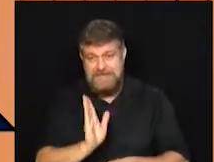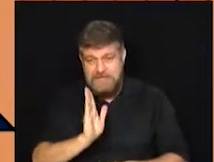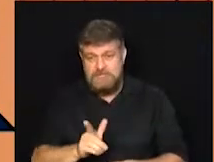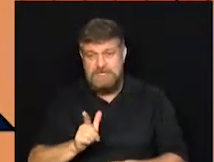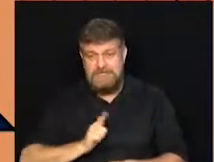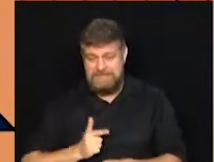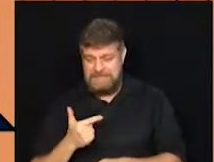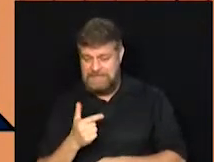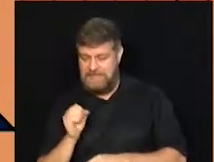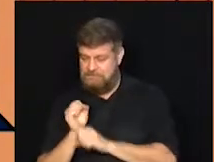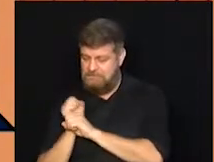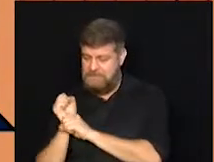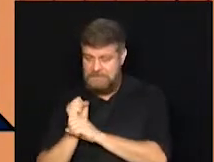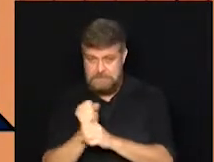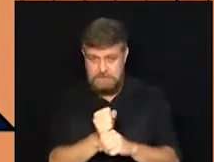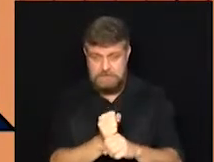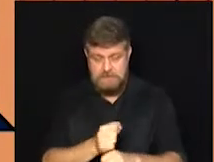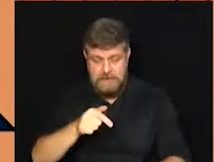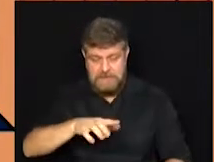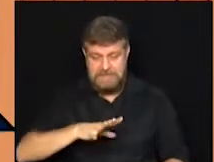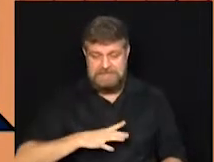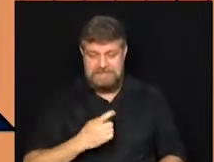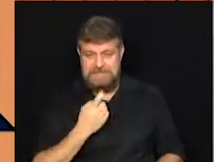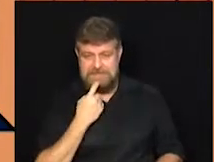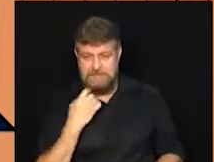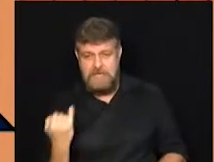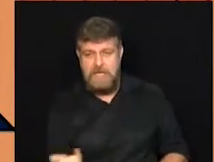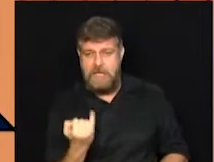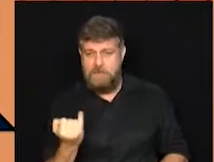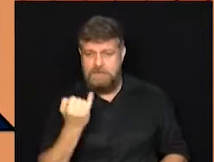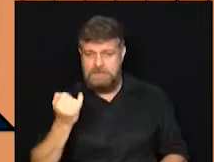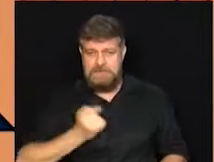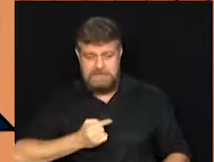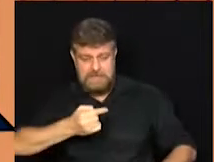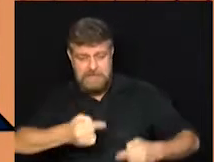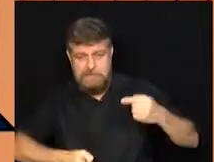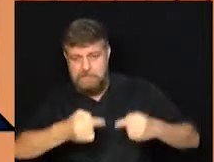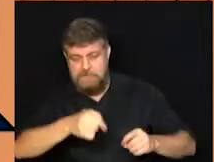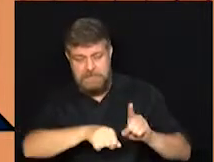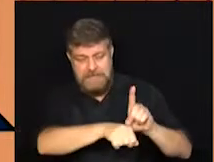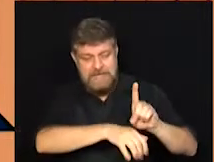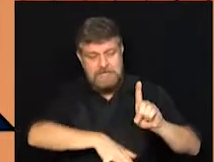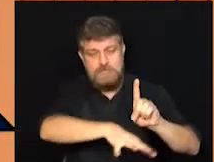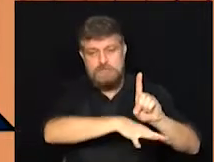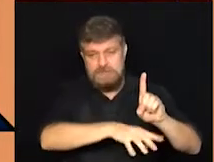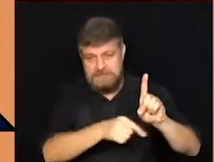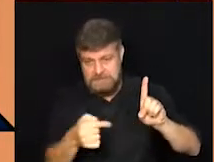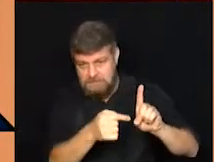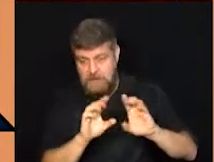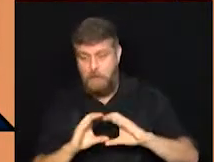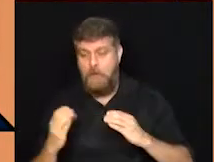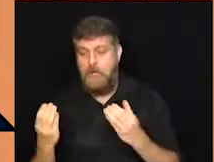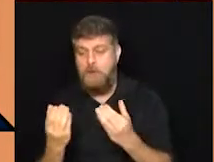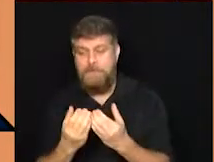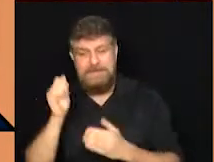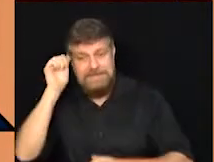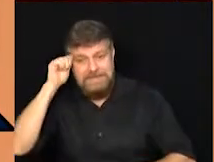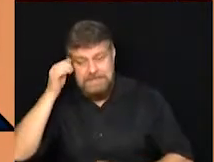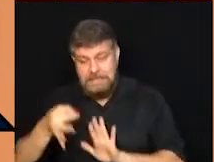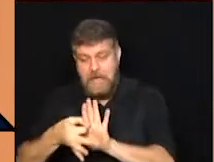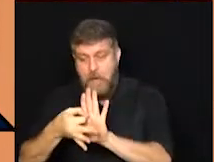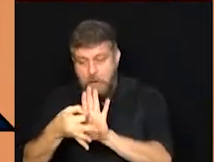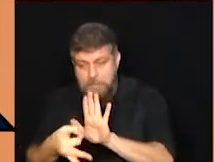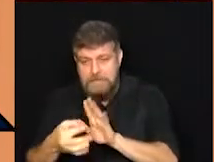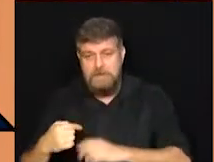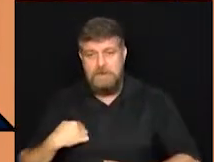para que a gente tenha aqui na nossa cidade um debate a partir da sociedade civil, a partir da comunidade negra, e colocando para